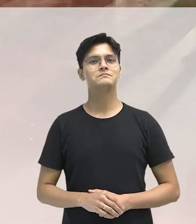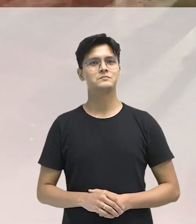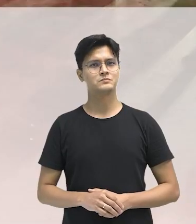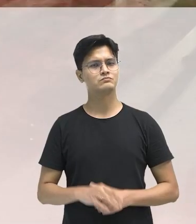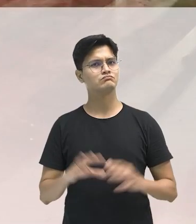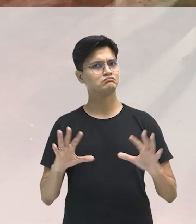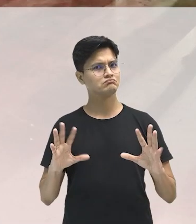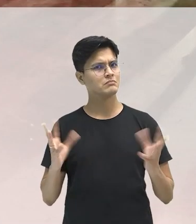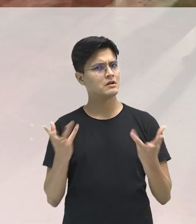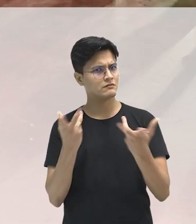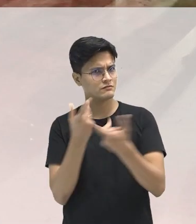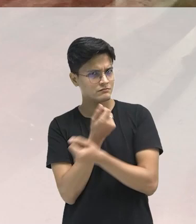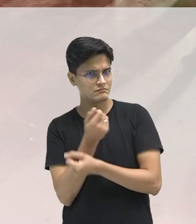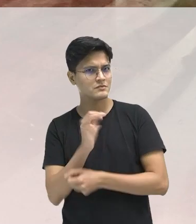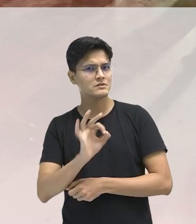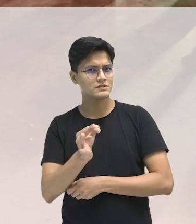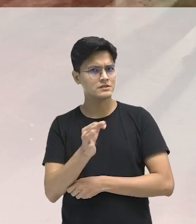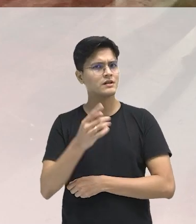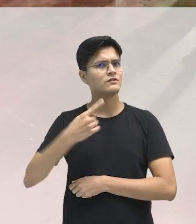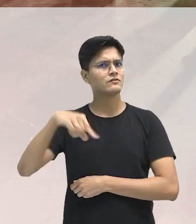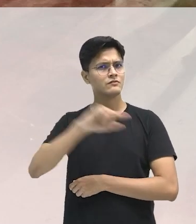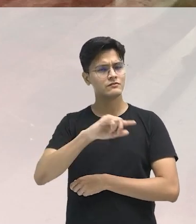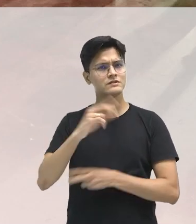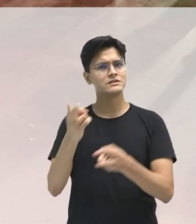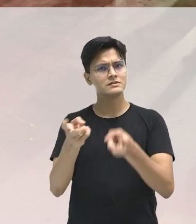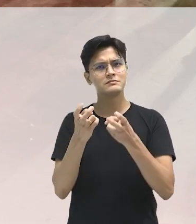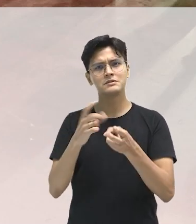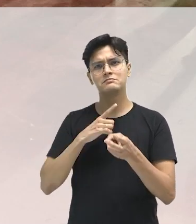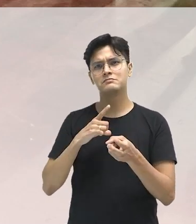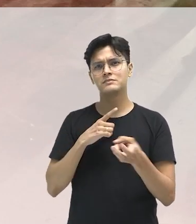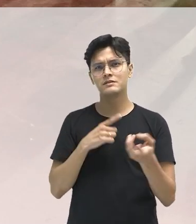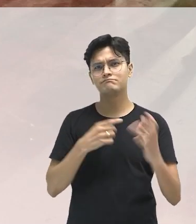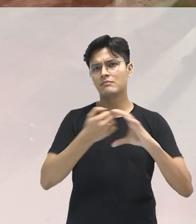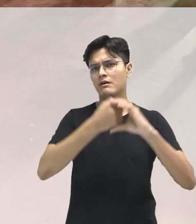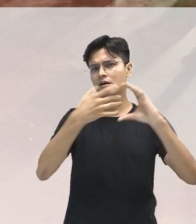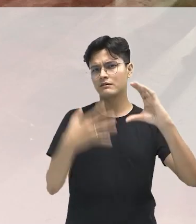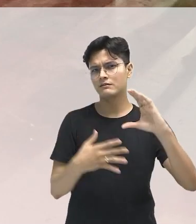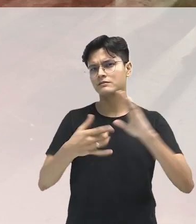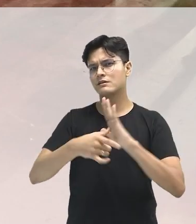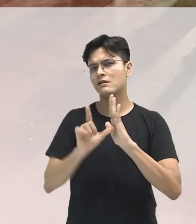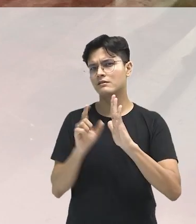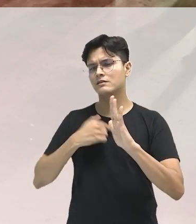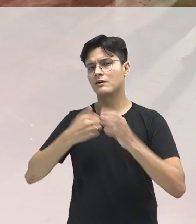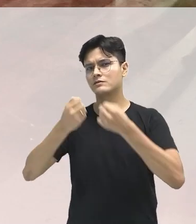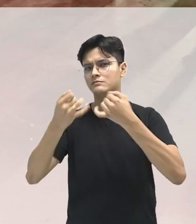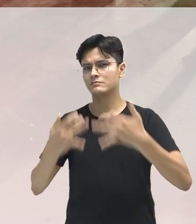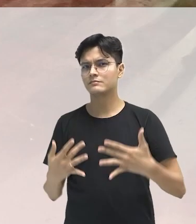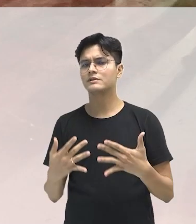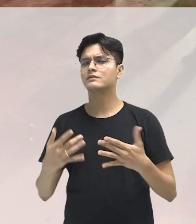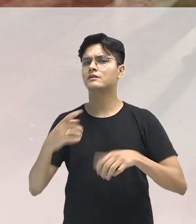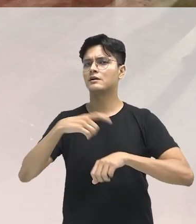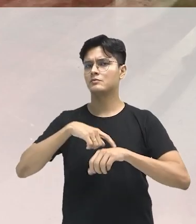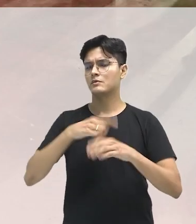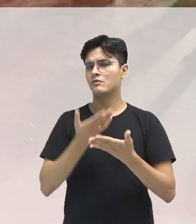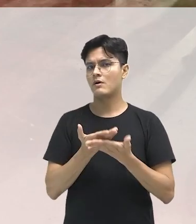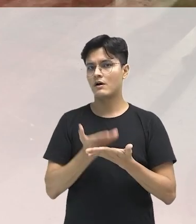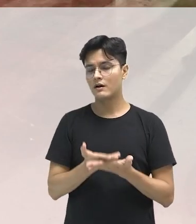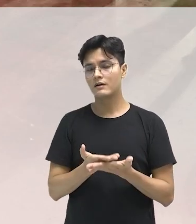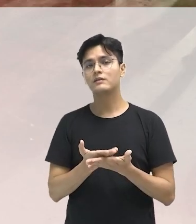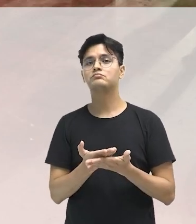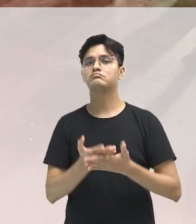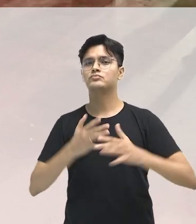Que show, não é mesmo? Vocês conseguiram aí ver todos os elementos que eu falei para vocês durante a aula?